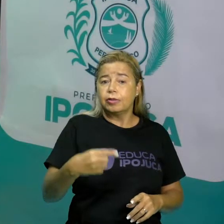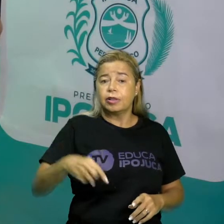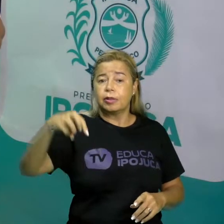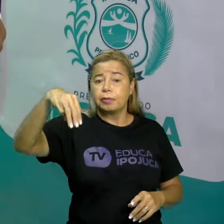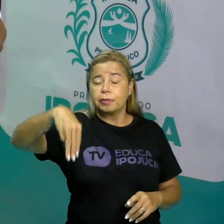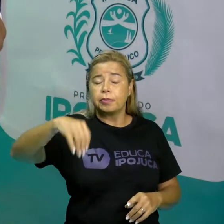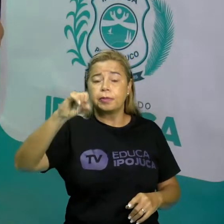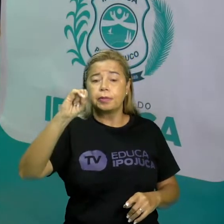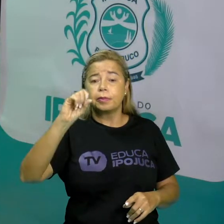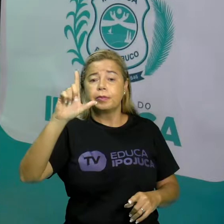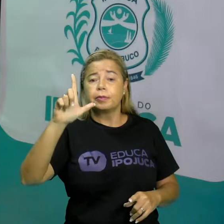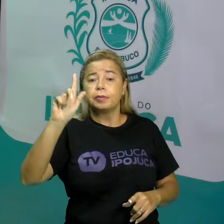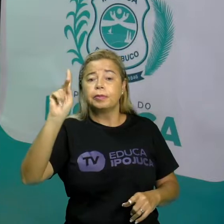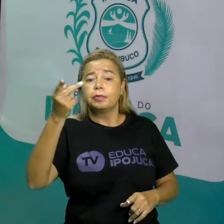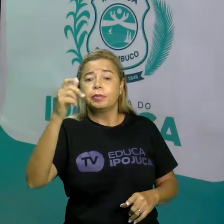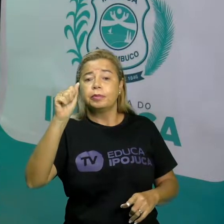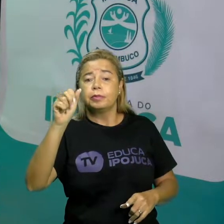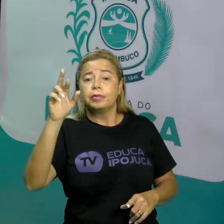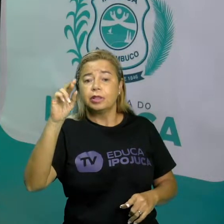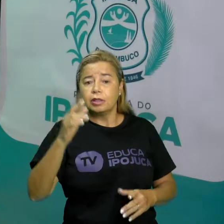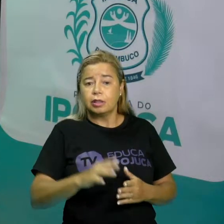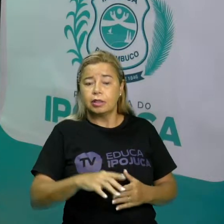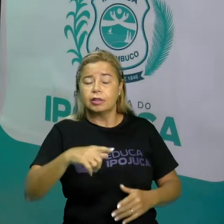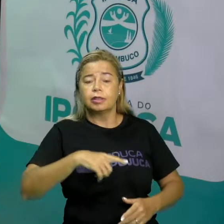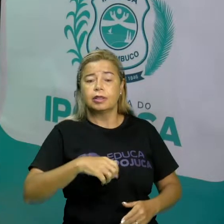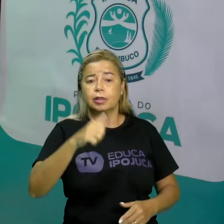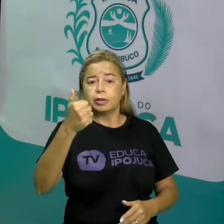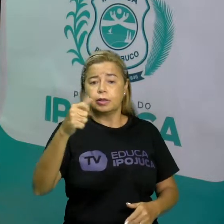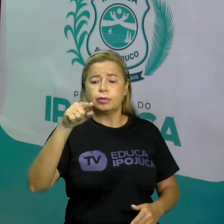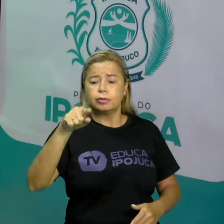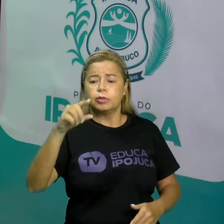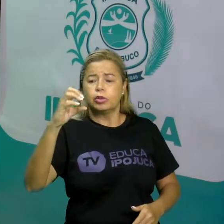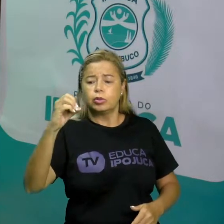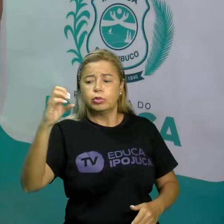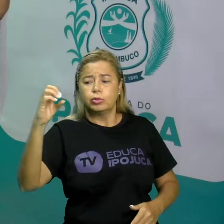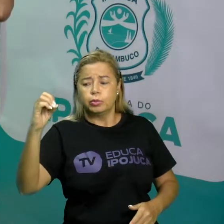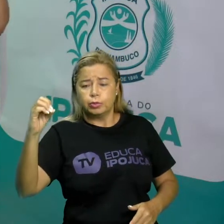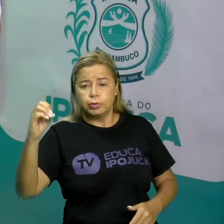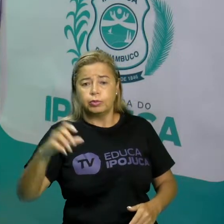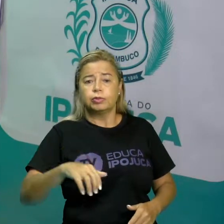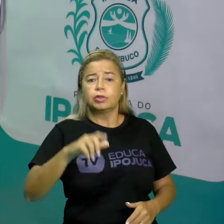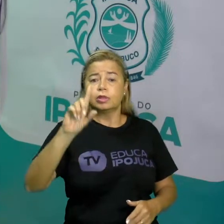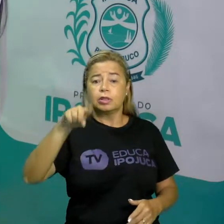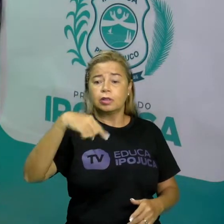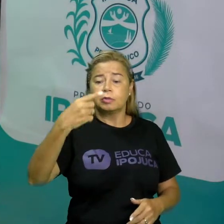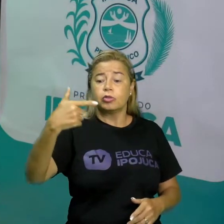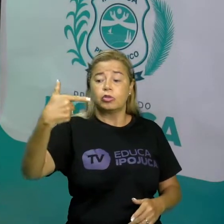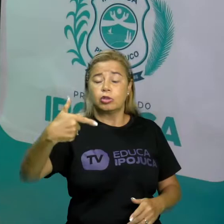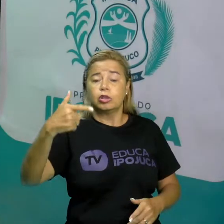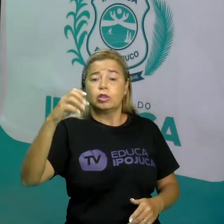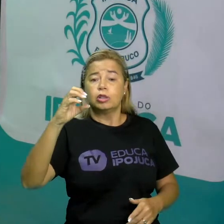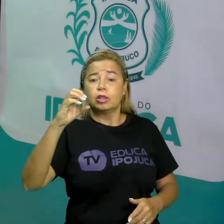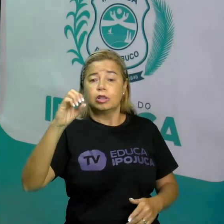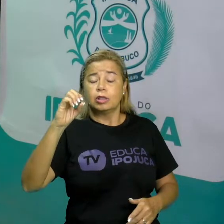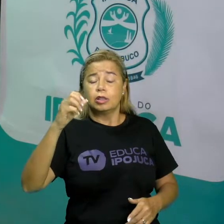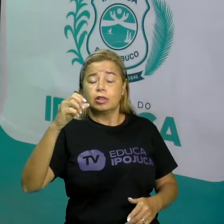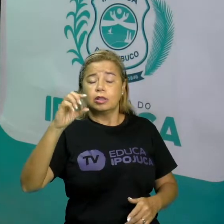tenho 1.000, 2.000, 3.000, 4.000. Até eu vou contando até que entender que meu número aqui